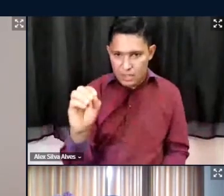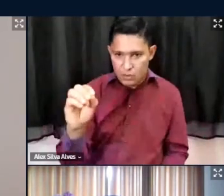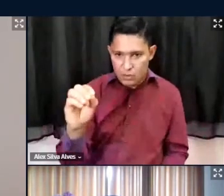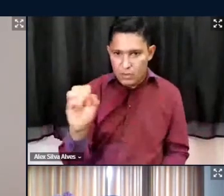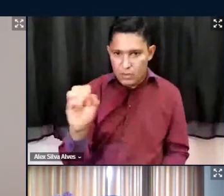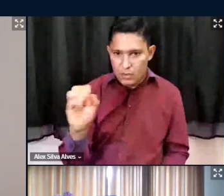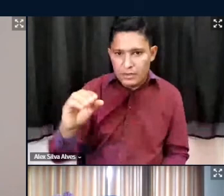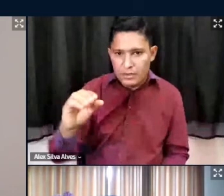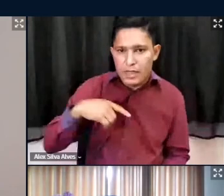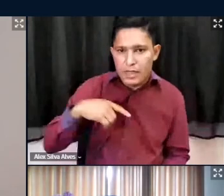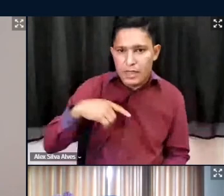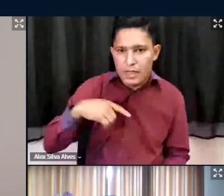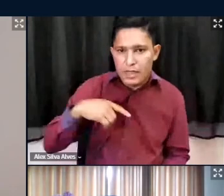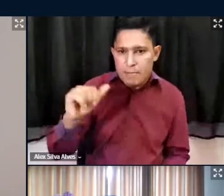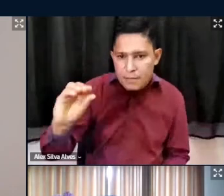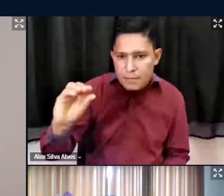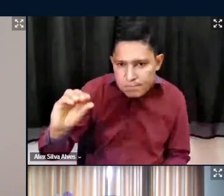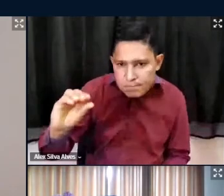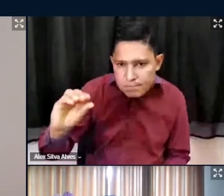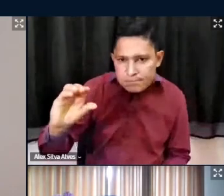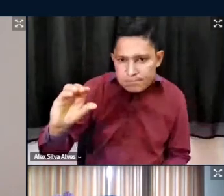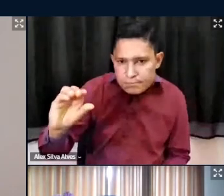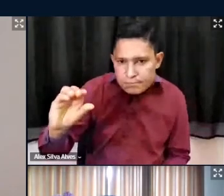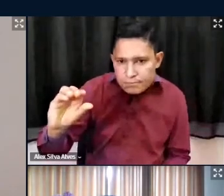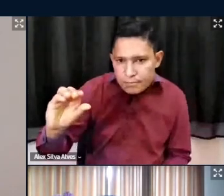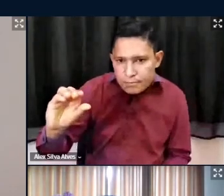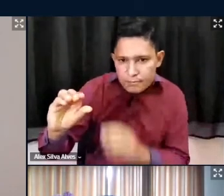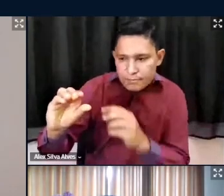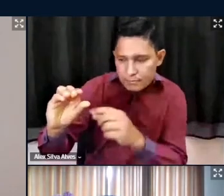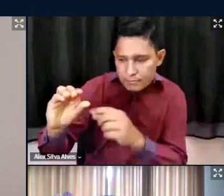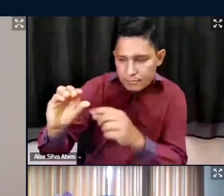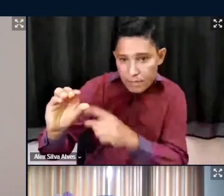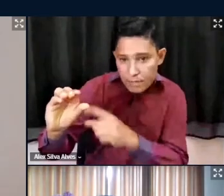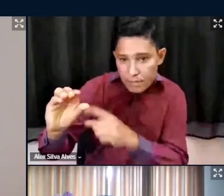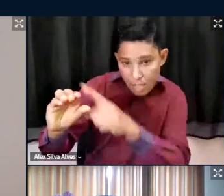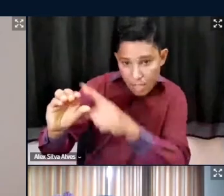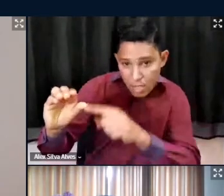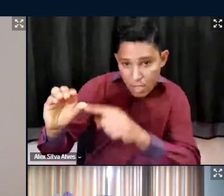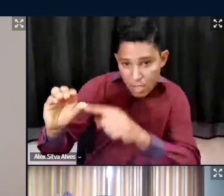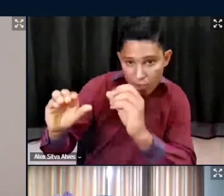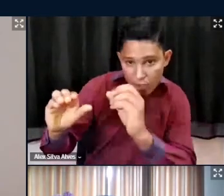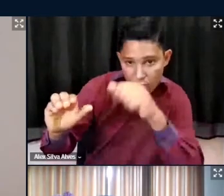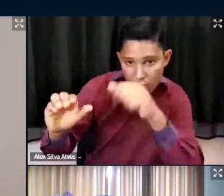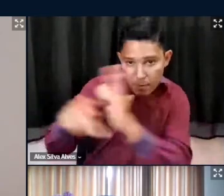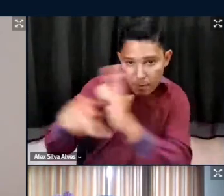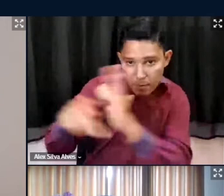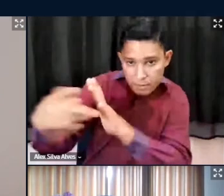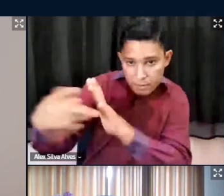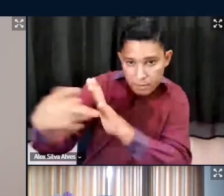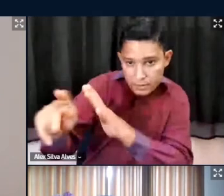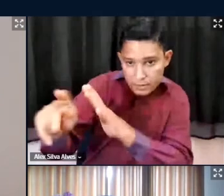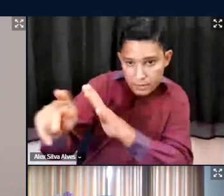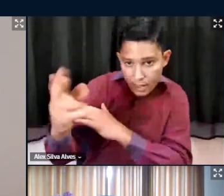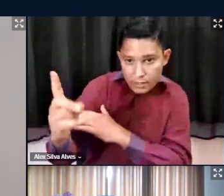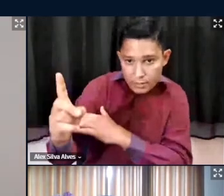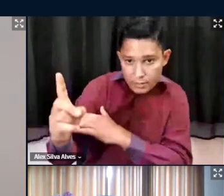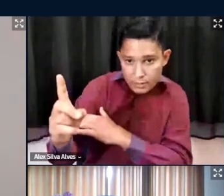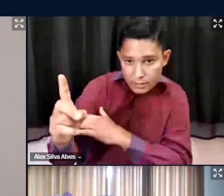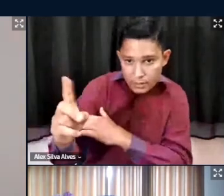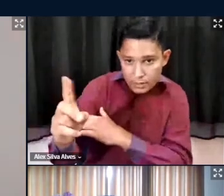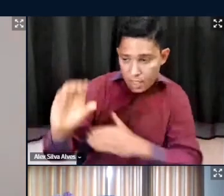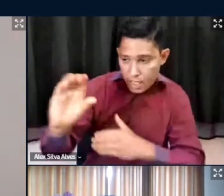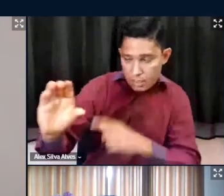utilizado realmente a questão da forma para a criação desse sinal termo. Então, se é um HD externo maior ou se é um